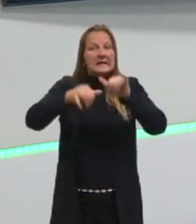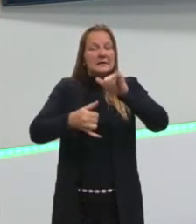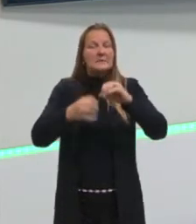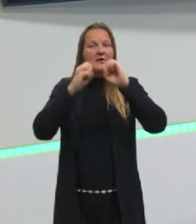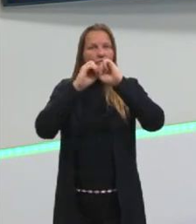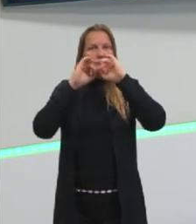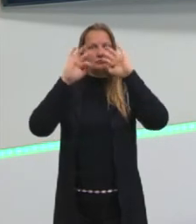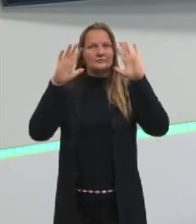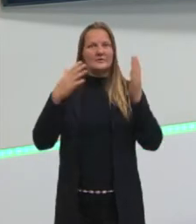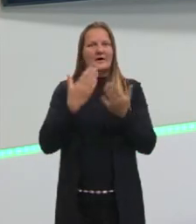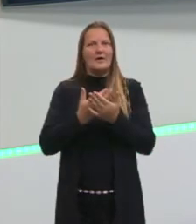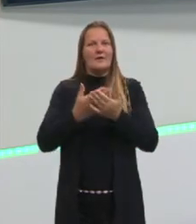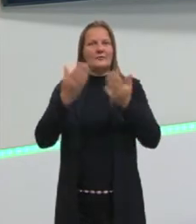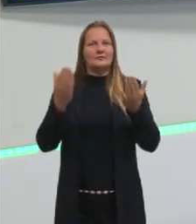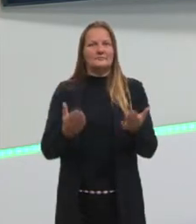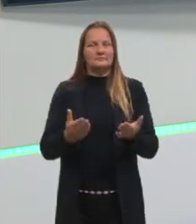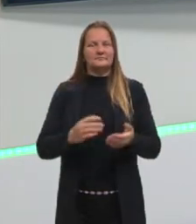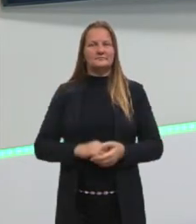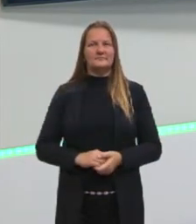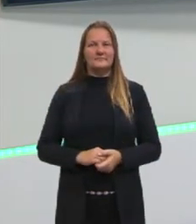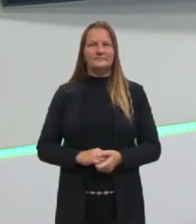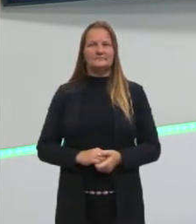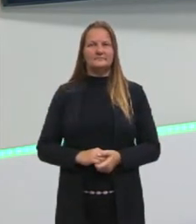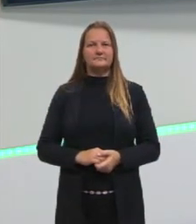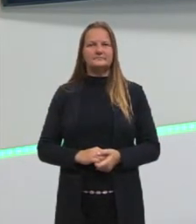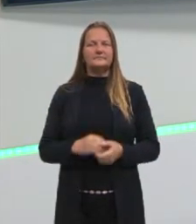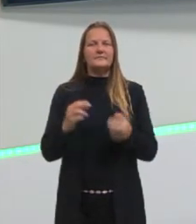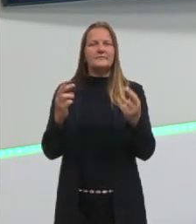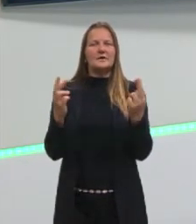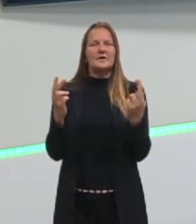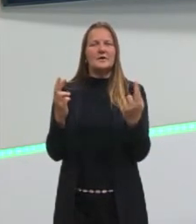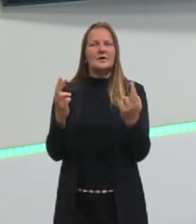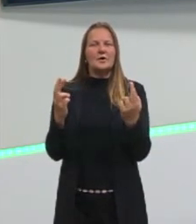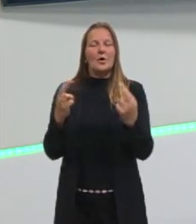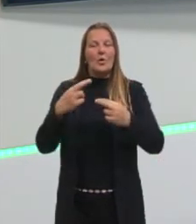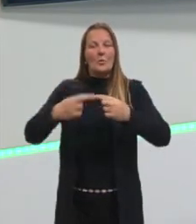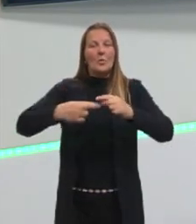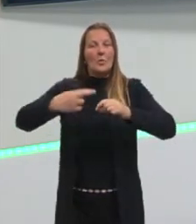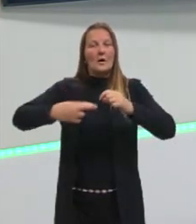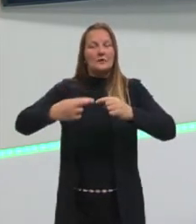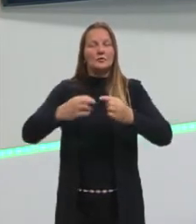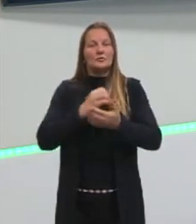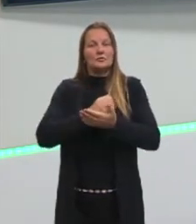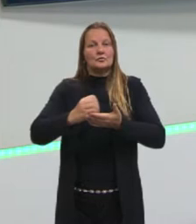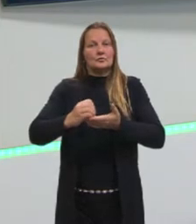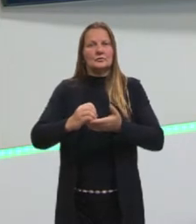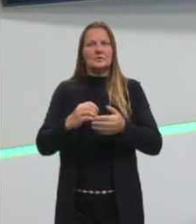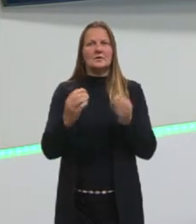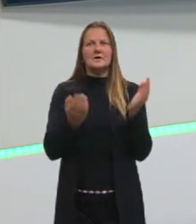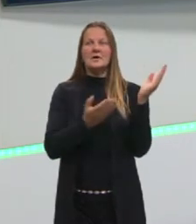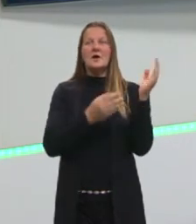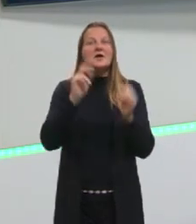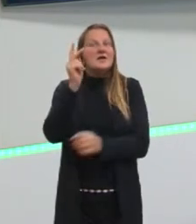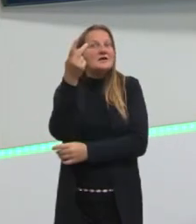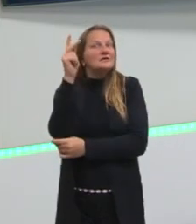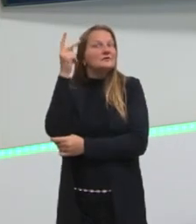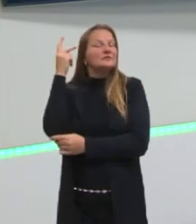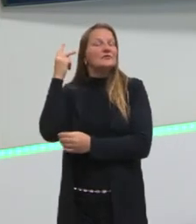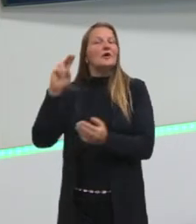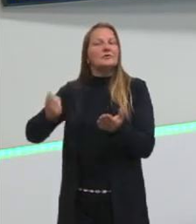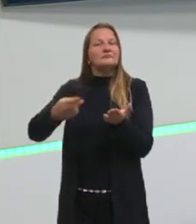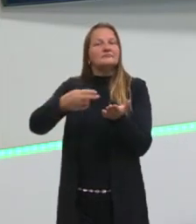esclarecer na aula de hoje sobre as reações orgânicas para isso eu trouxe um pouquinho da história da